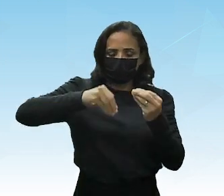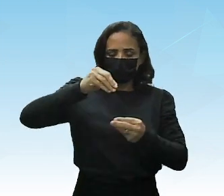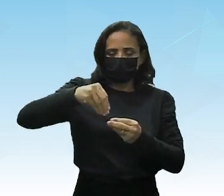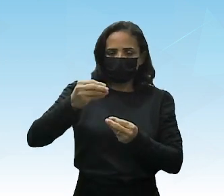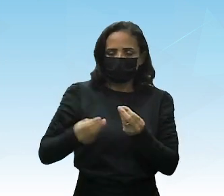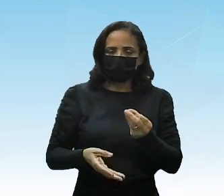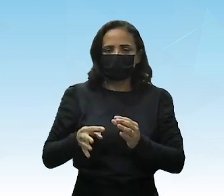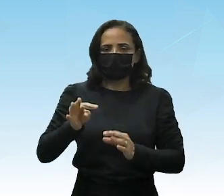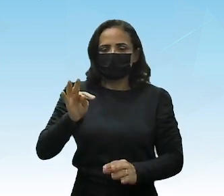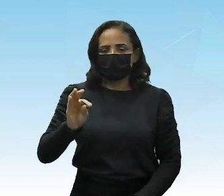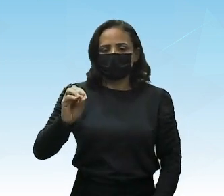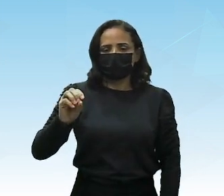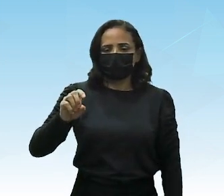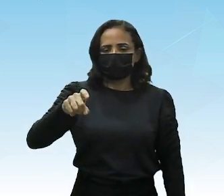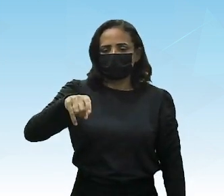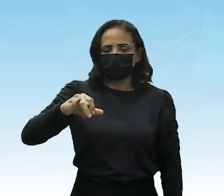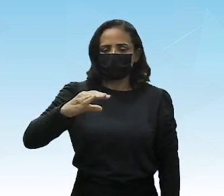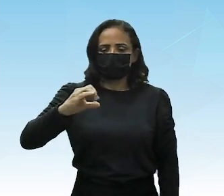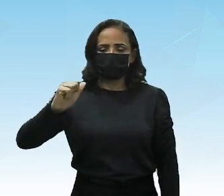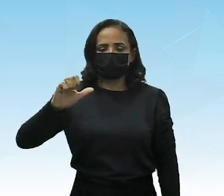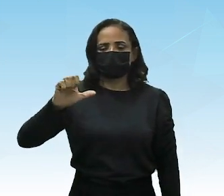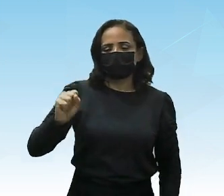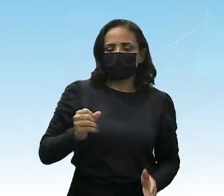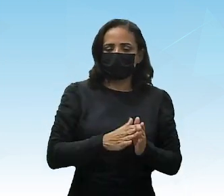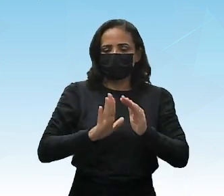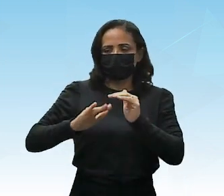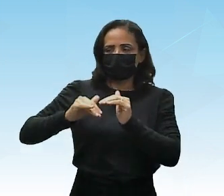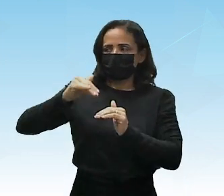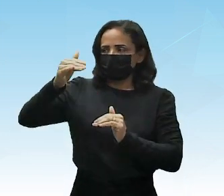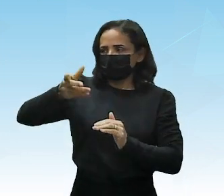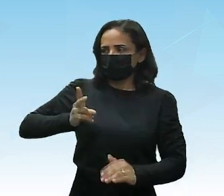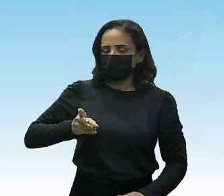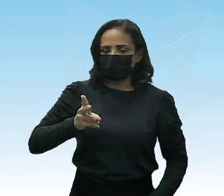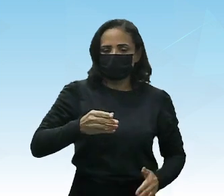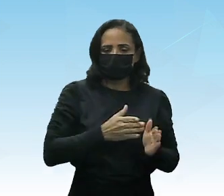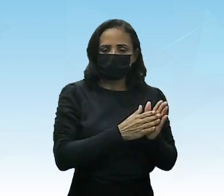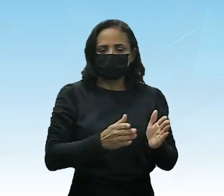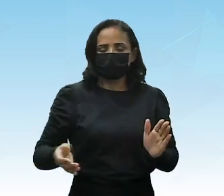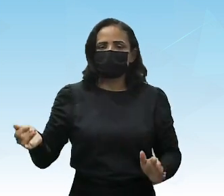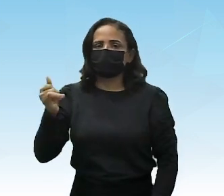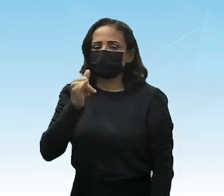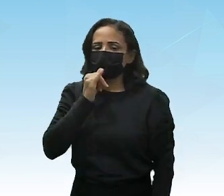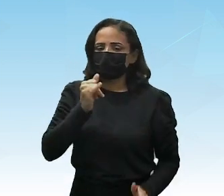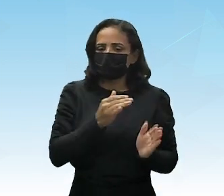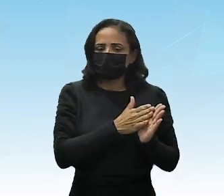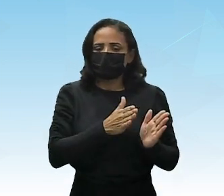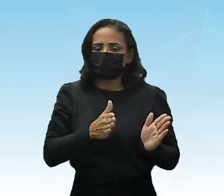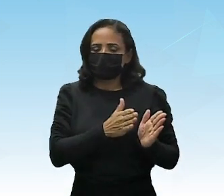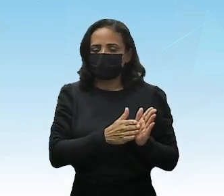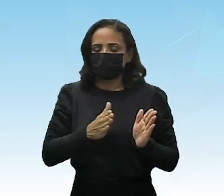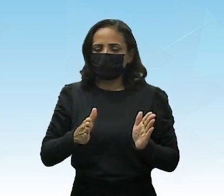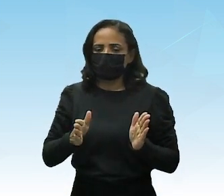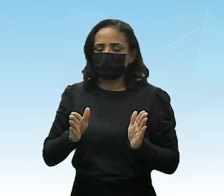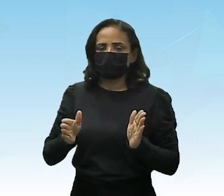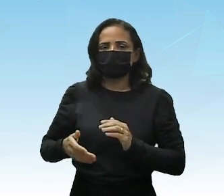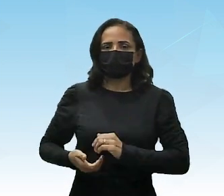assim, monstrinho, substância tóxica aumenta, energia diminui. Aí, por exemplo, quando você vai para a